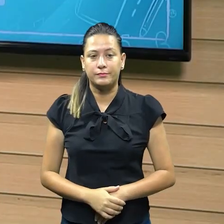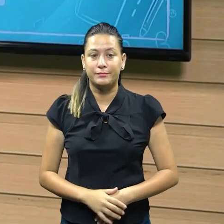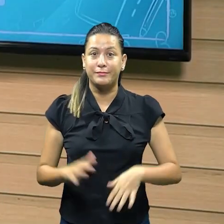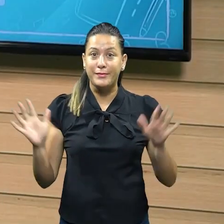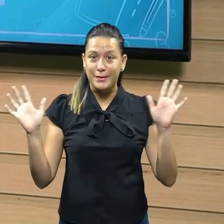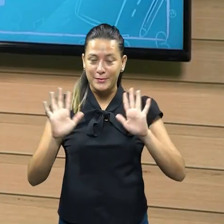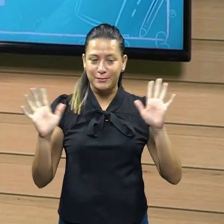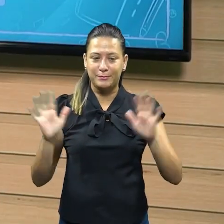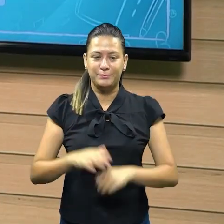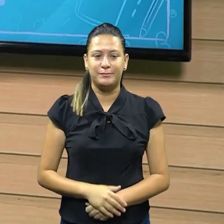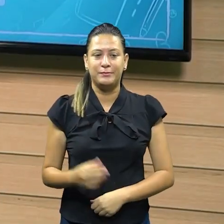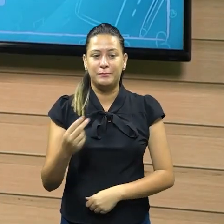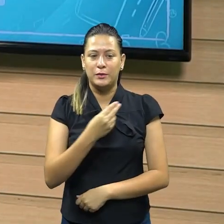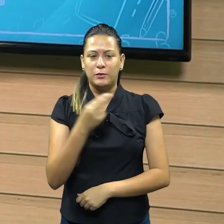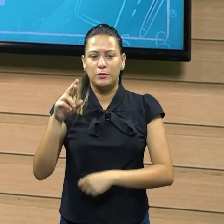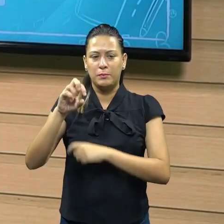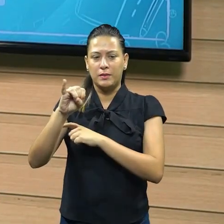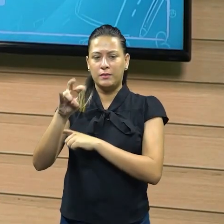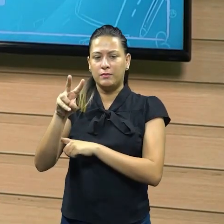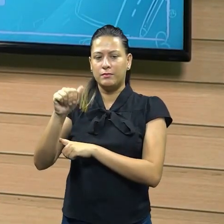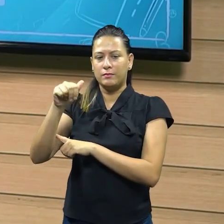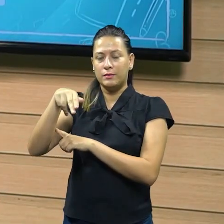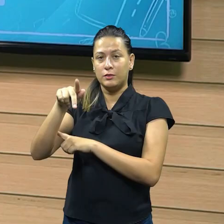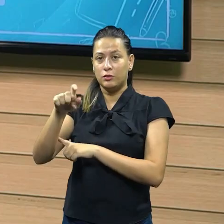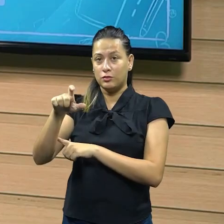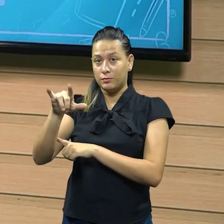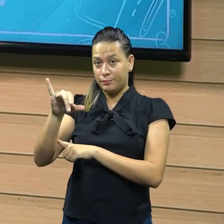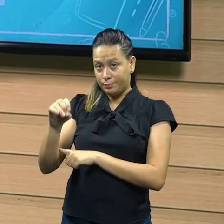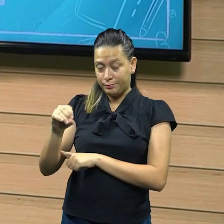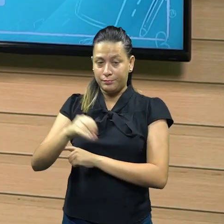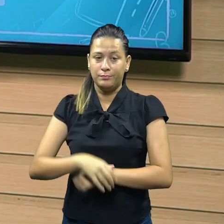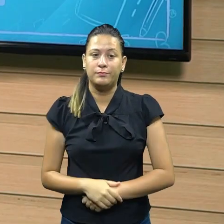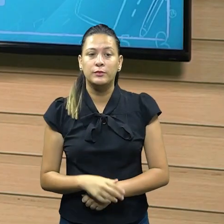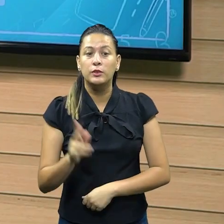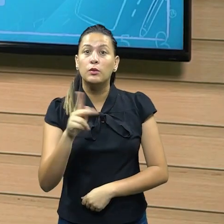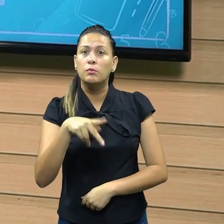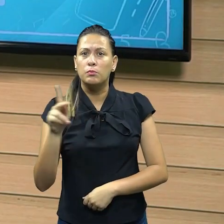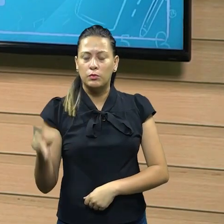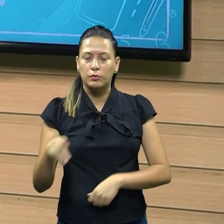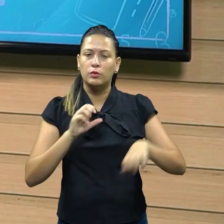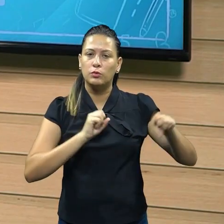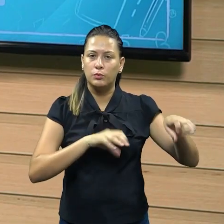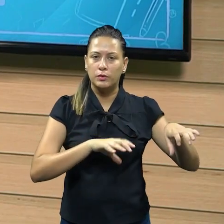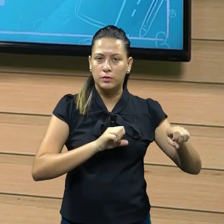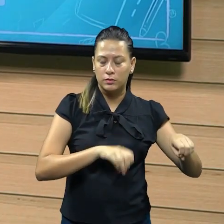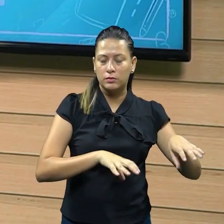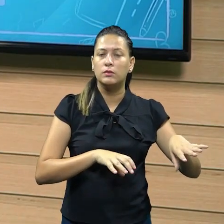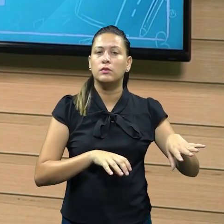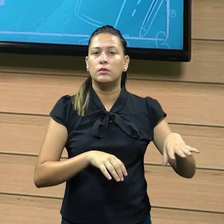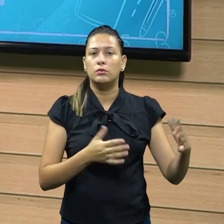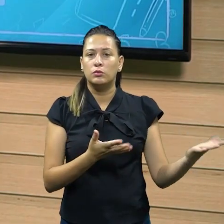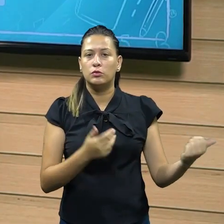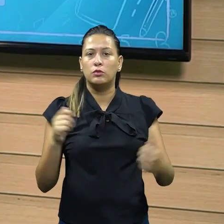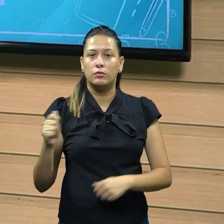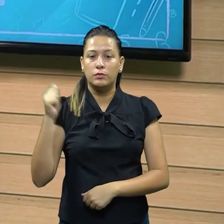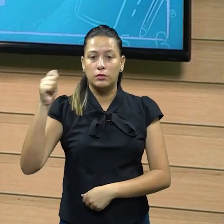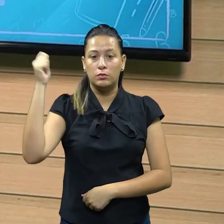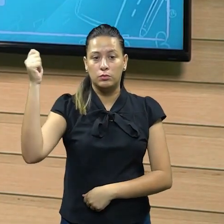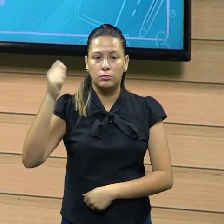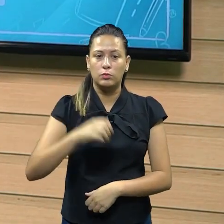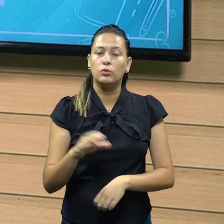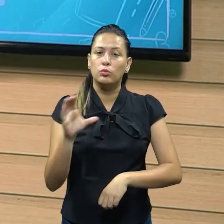Olá turma, eu sou o professor Rivangélio, professor do EJATEC do curso de Técnica em